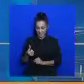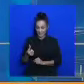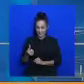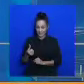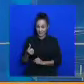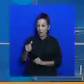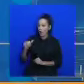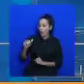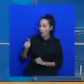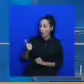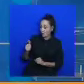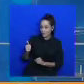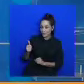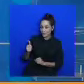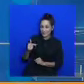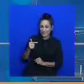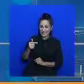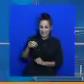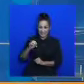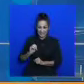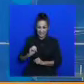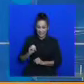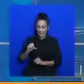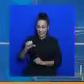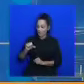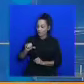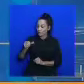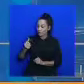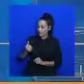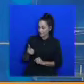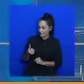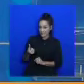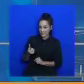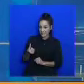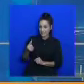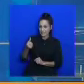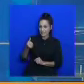56, 11, 70, 96,